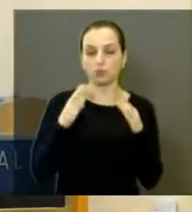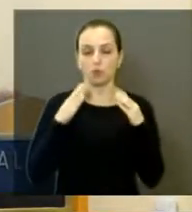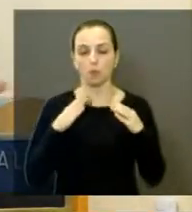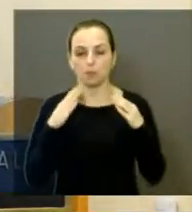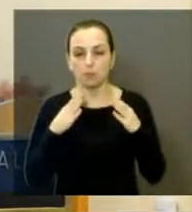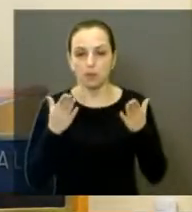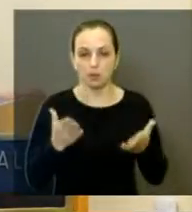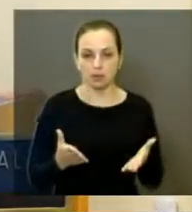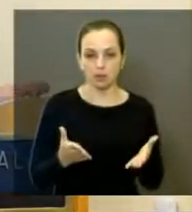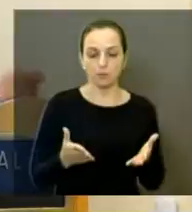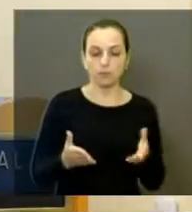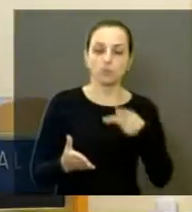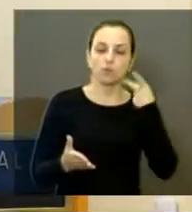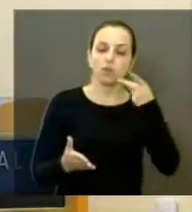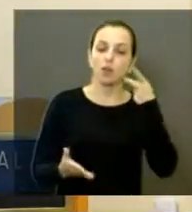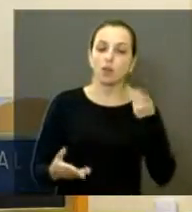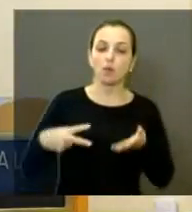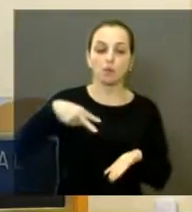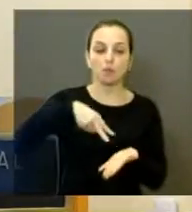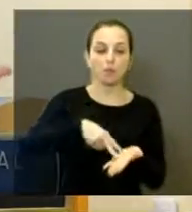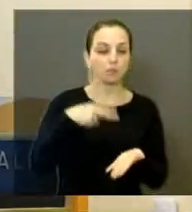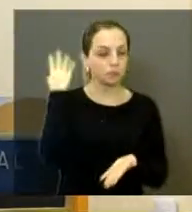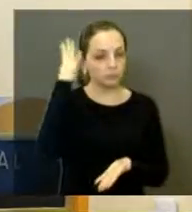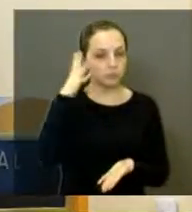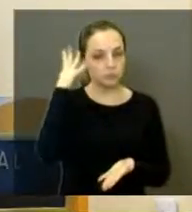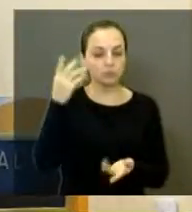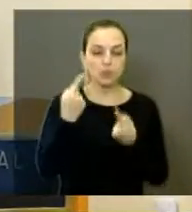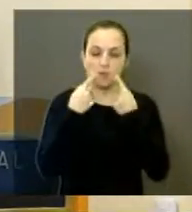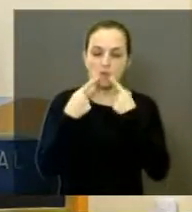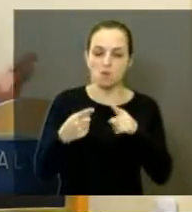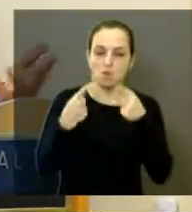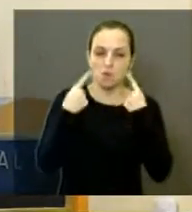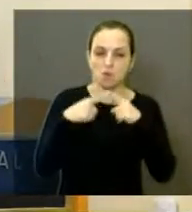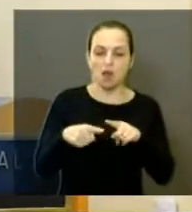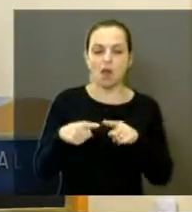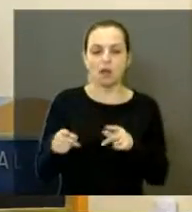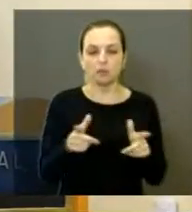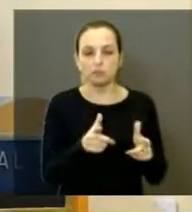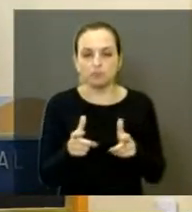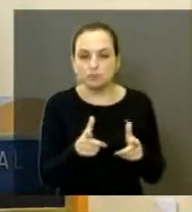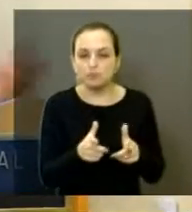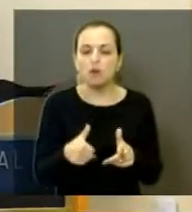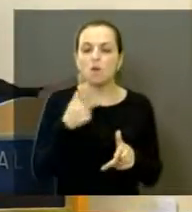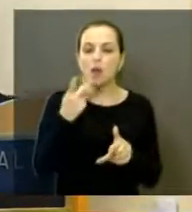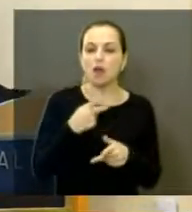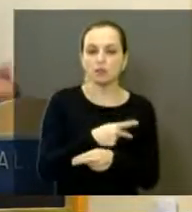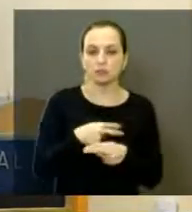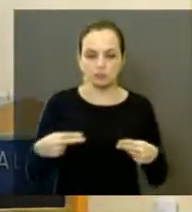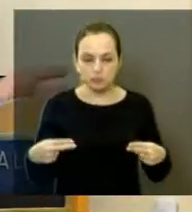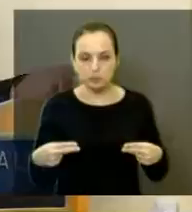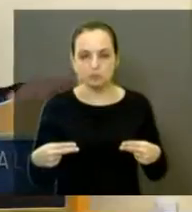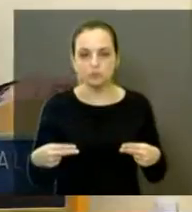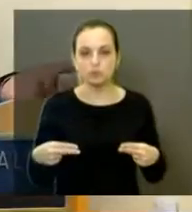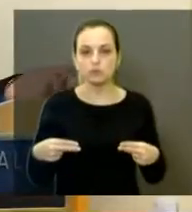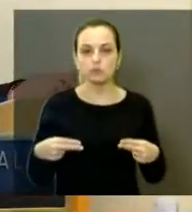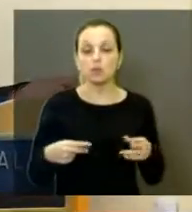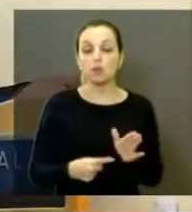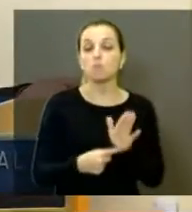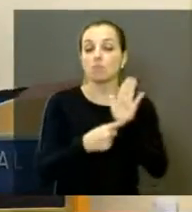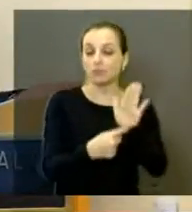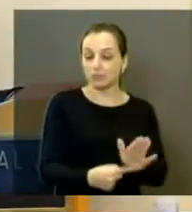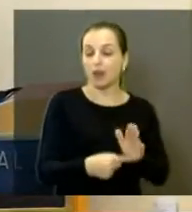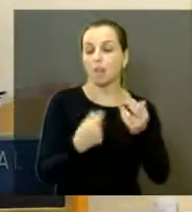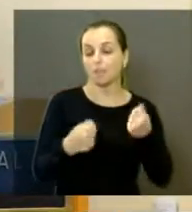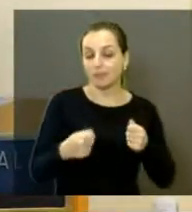Vereadores sobem aqui, fazem denúncia, disparam a metralhadora, e tem que ter provas dessas